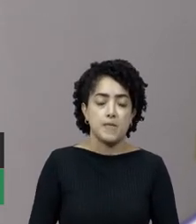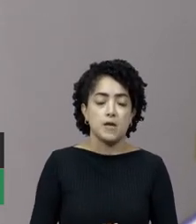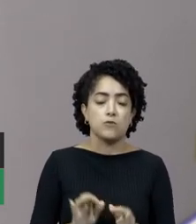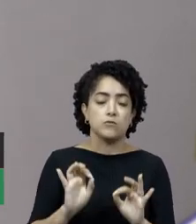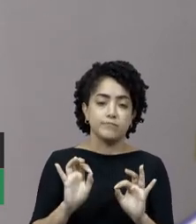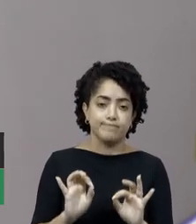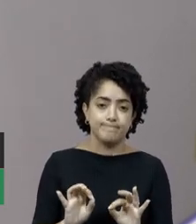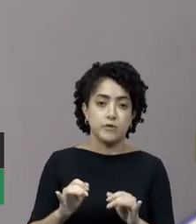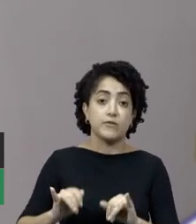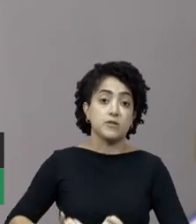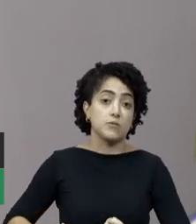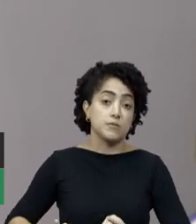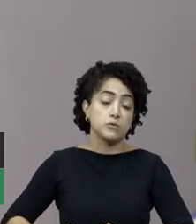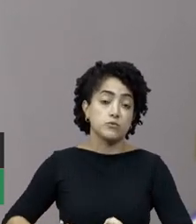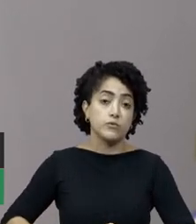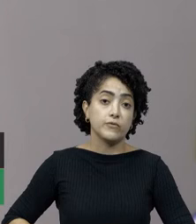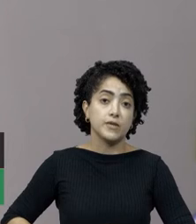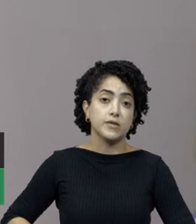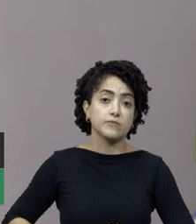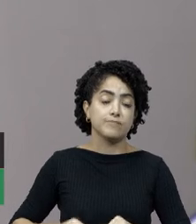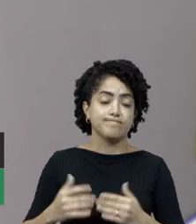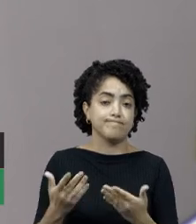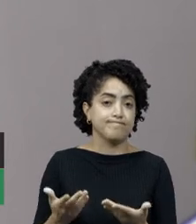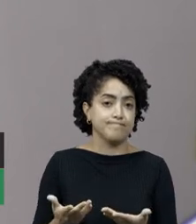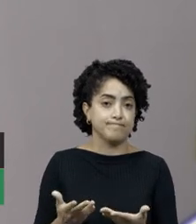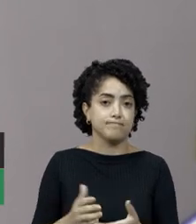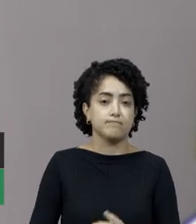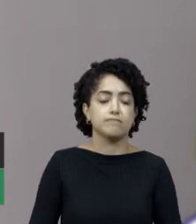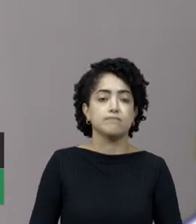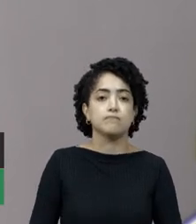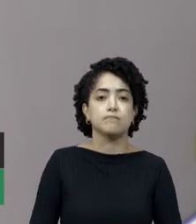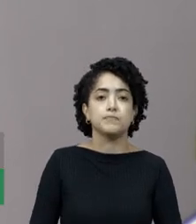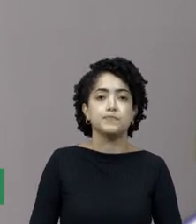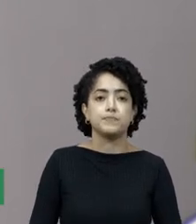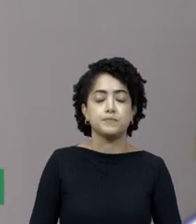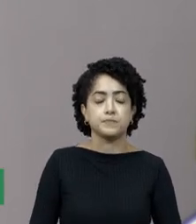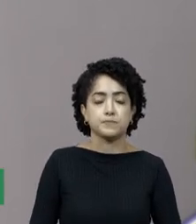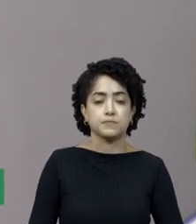alguém sofrendo por causa disso. Deputado, me permite uma parte?